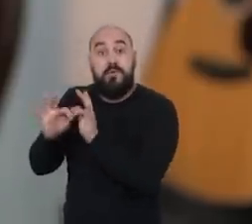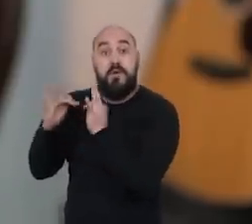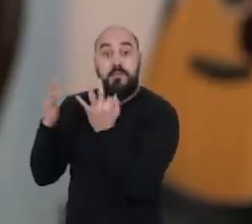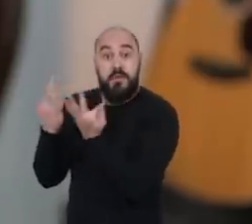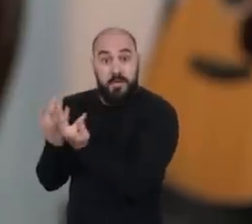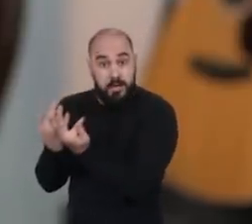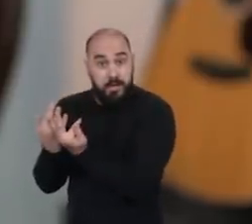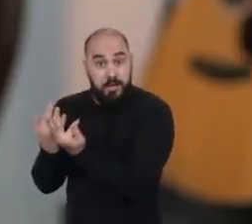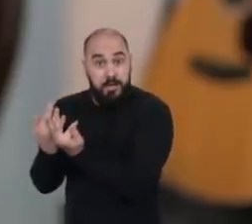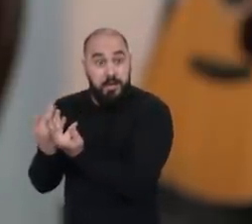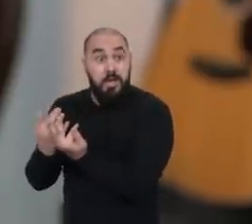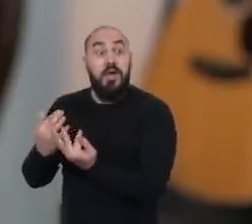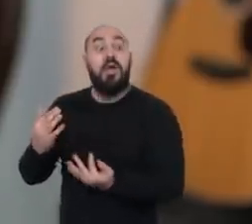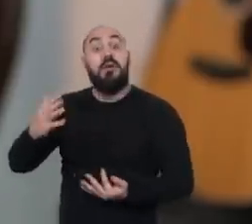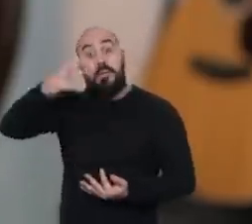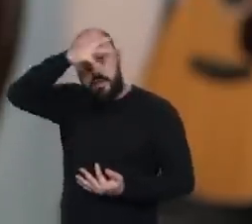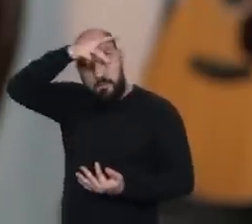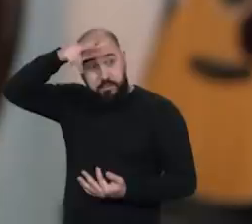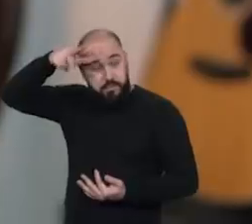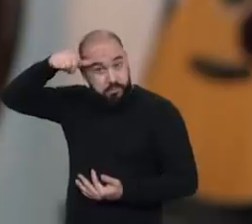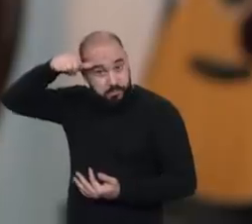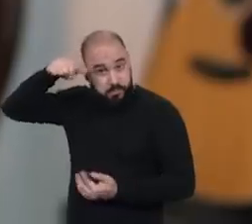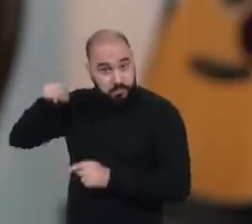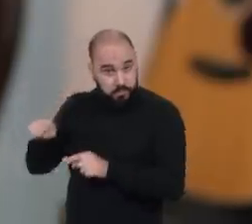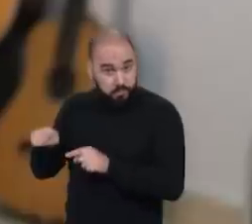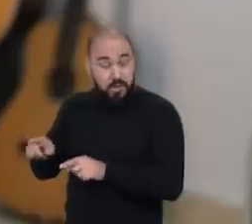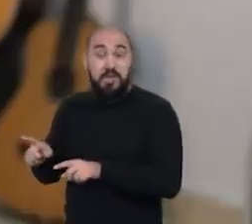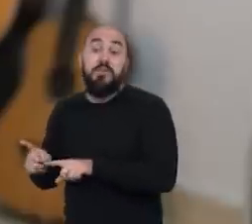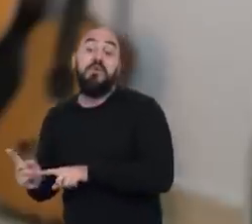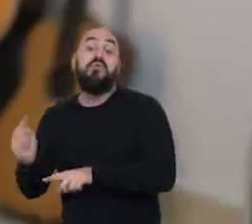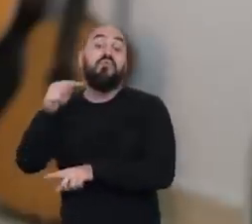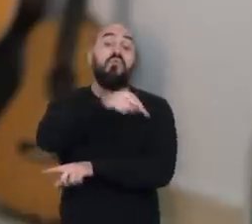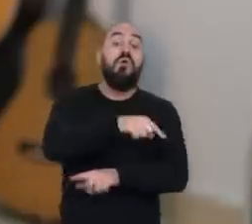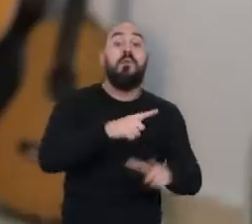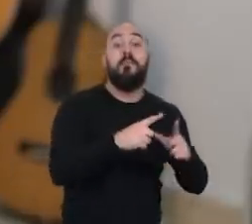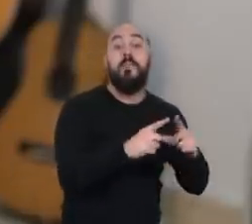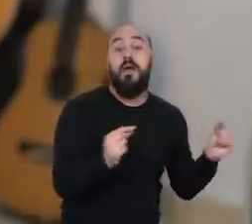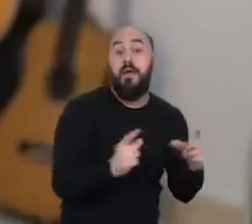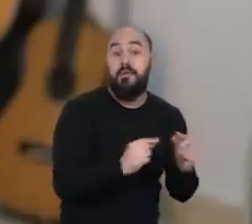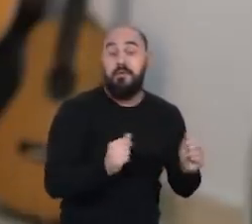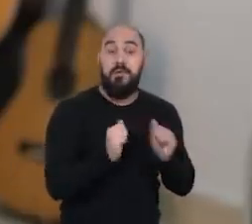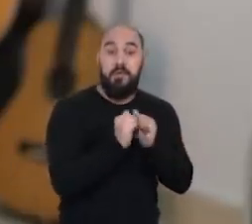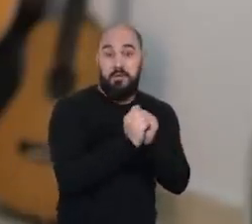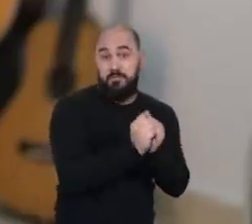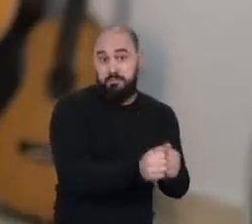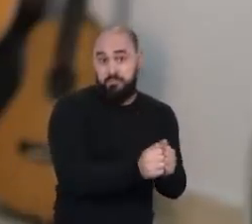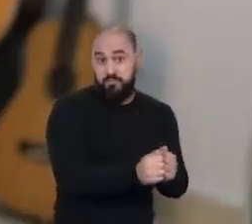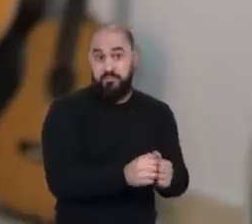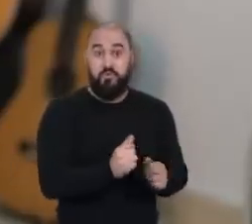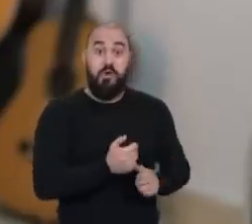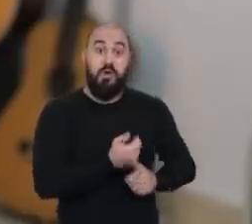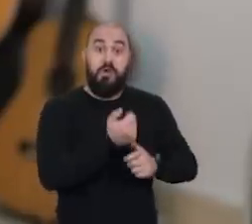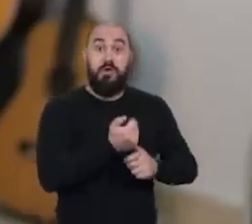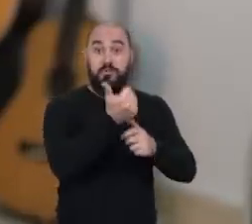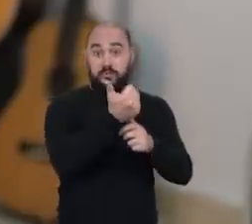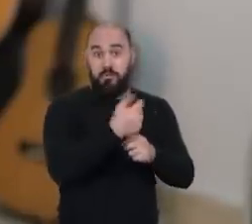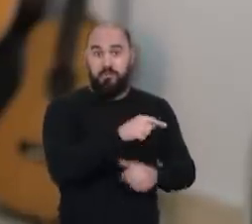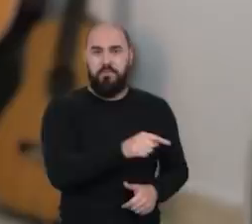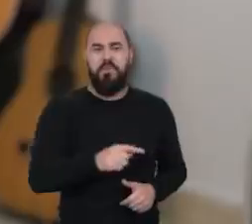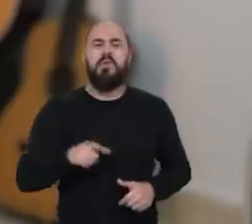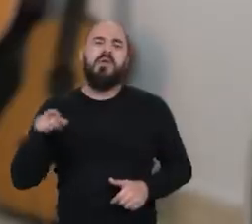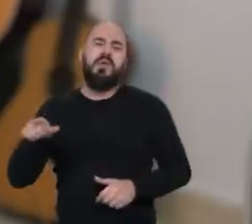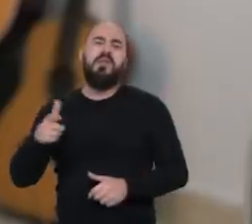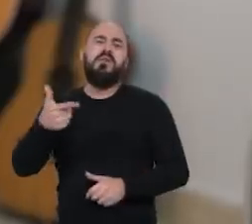Ano Novo na família do meu esposo, que é em Brasília. E, então, nos dirigimos para lá. O Brenner estava com